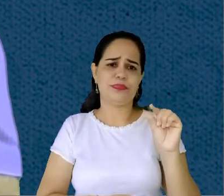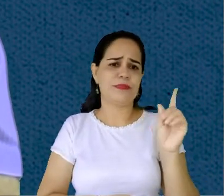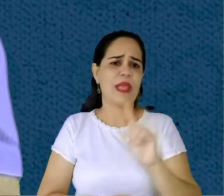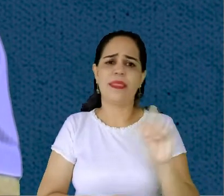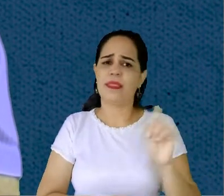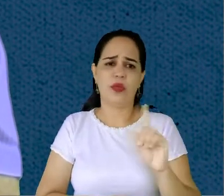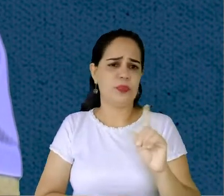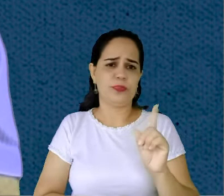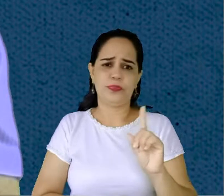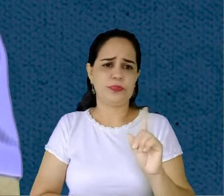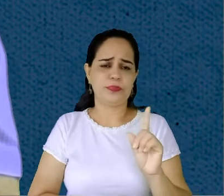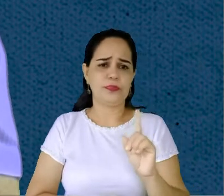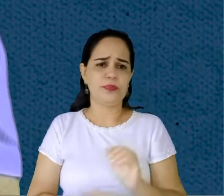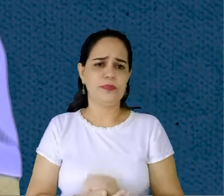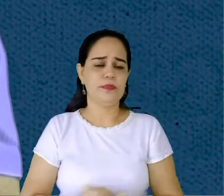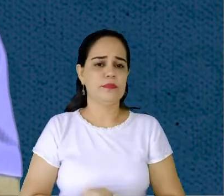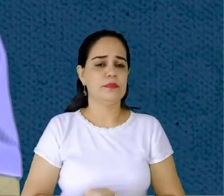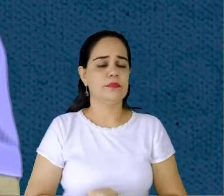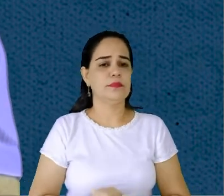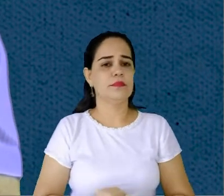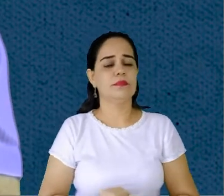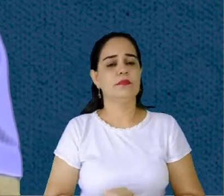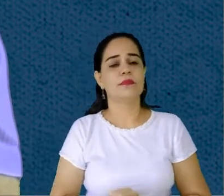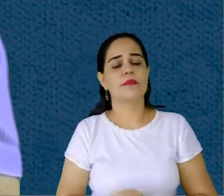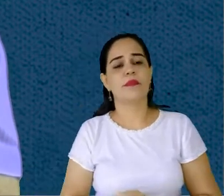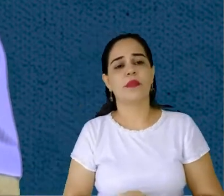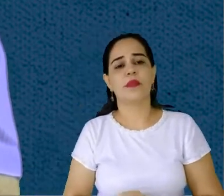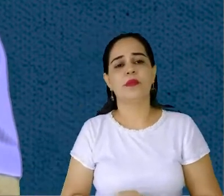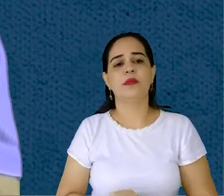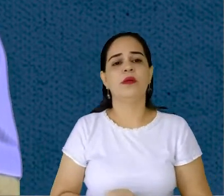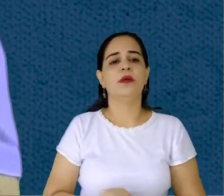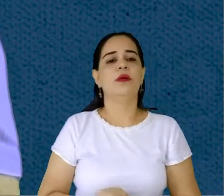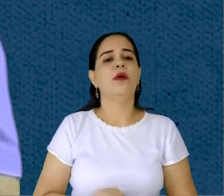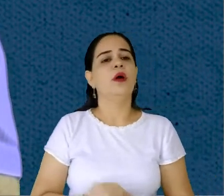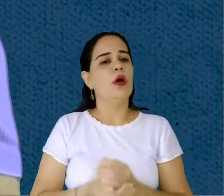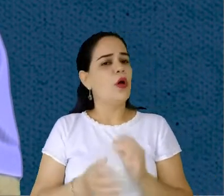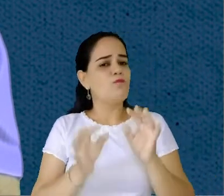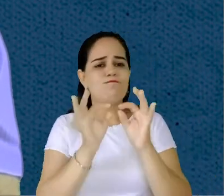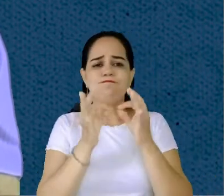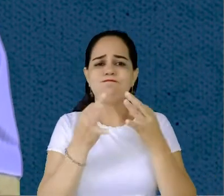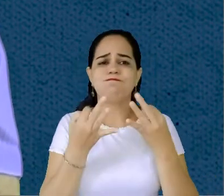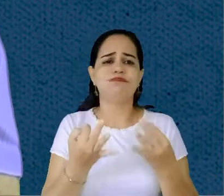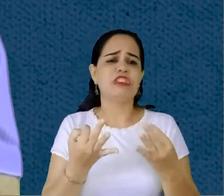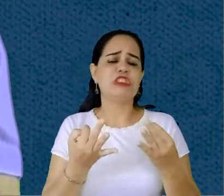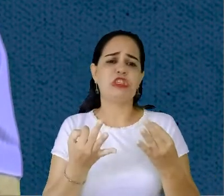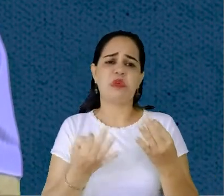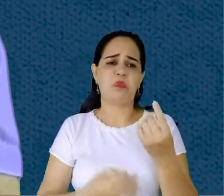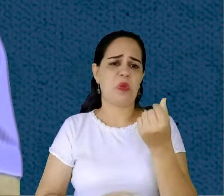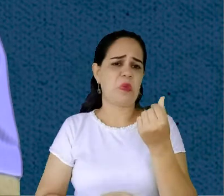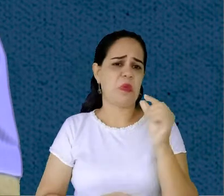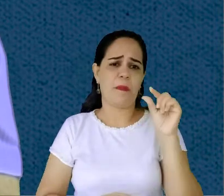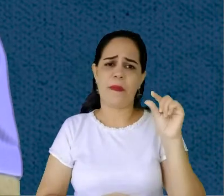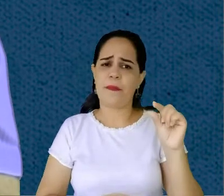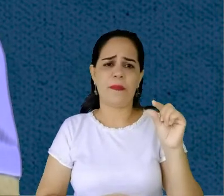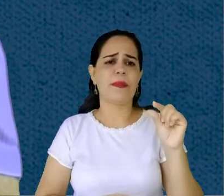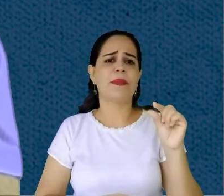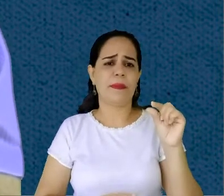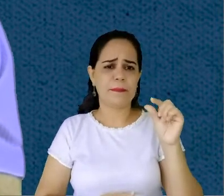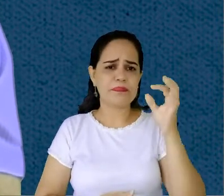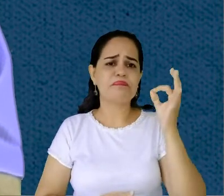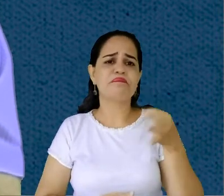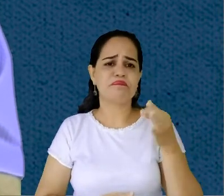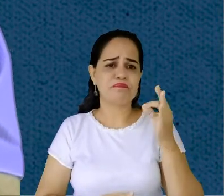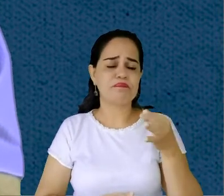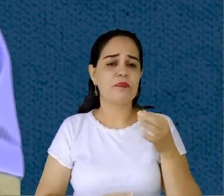não precisa gastar muito dinheiro, fortunas, não precisa, tá? Pode ser uma coisa muito simples. Eu